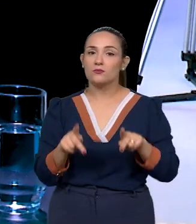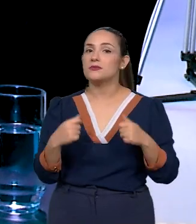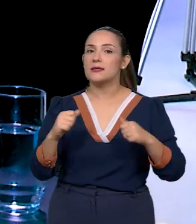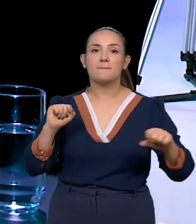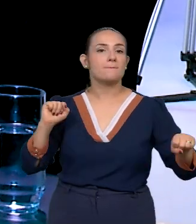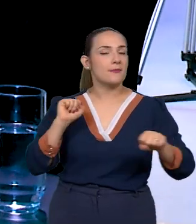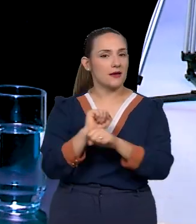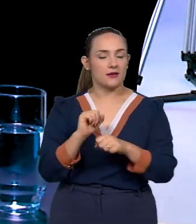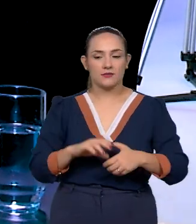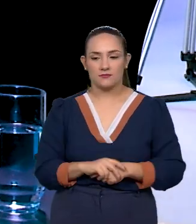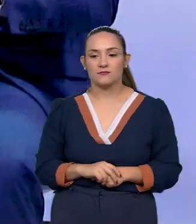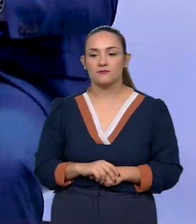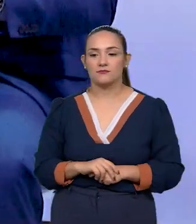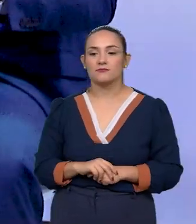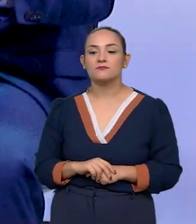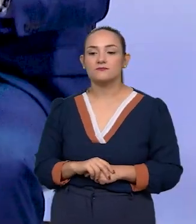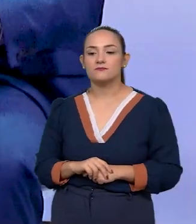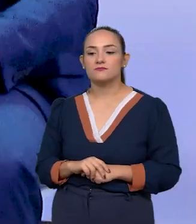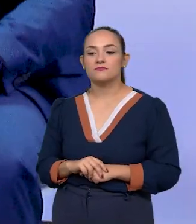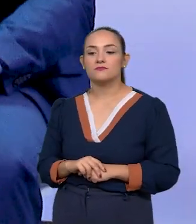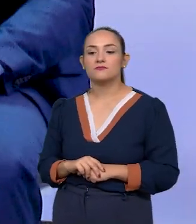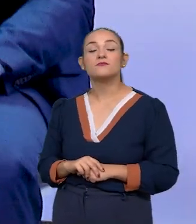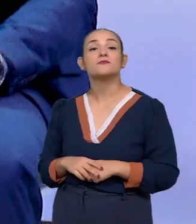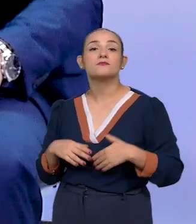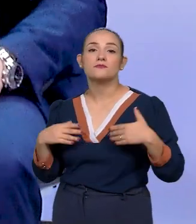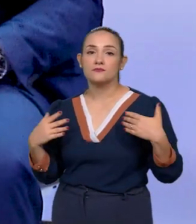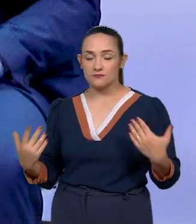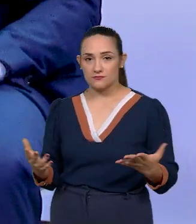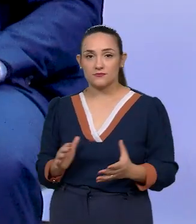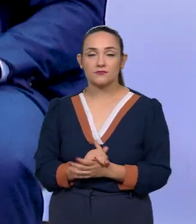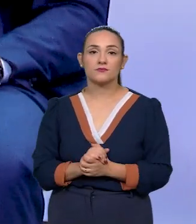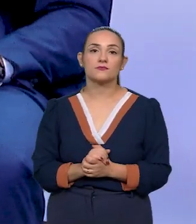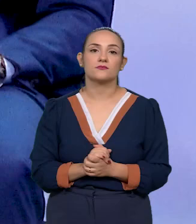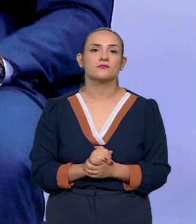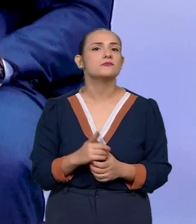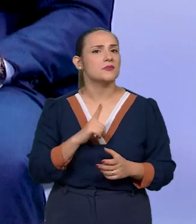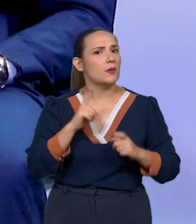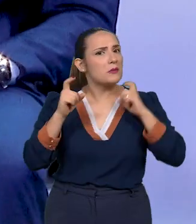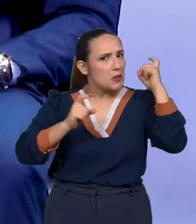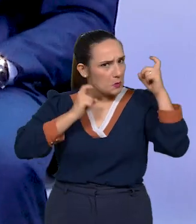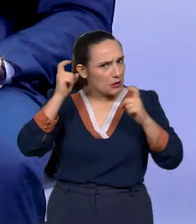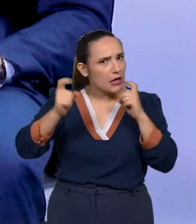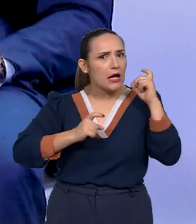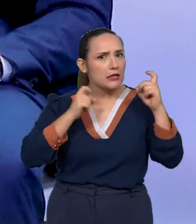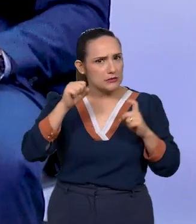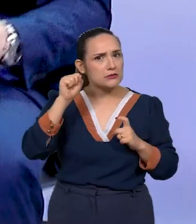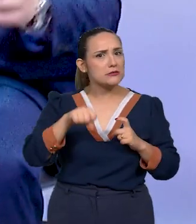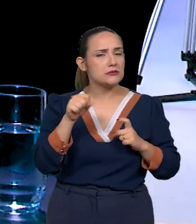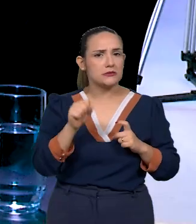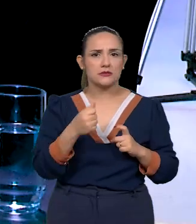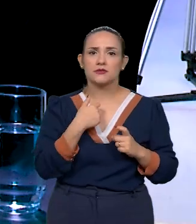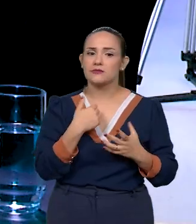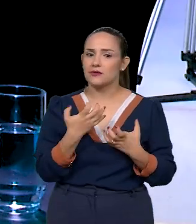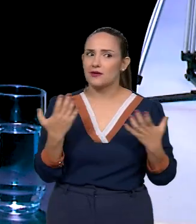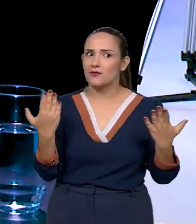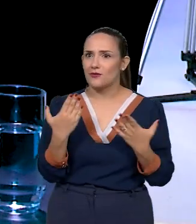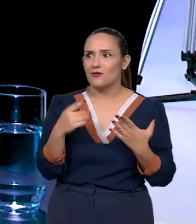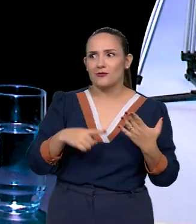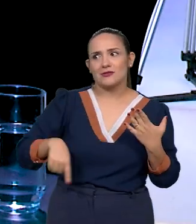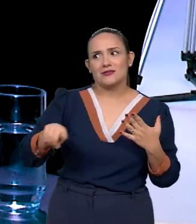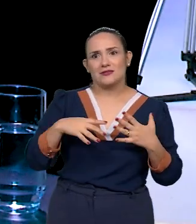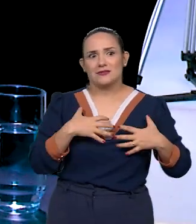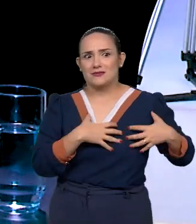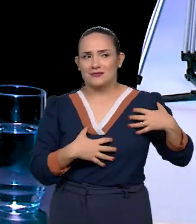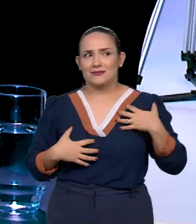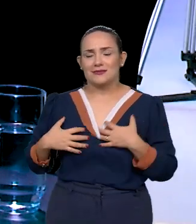administração pública tem a obrigação de não cobrar mais esse tributo. Inclusive, há uma grande preocupação, só para apimentar